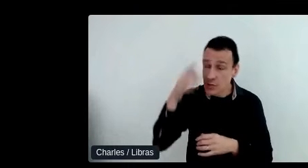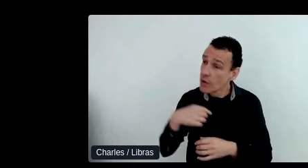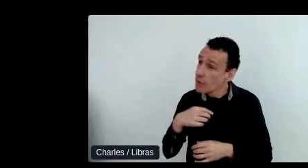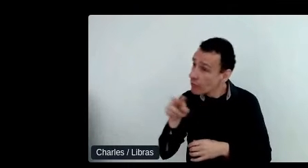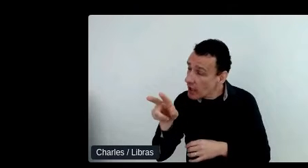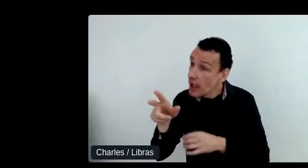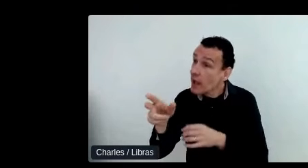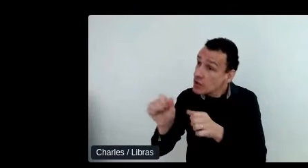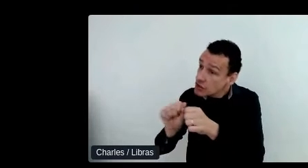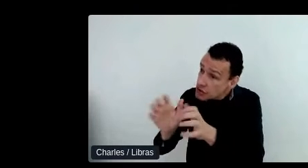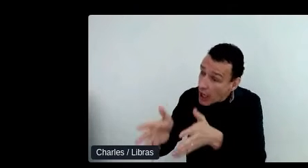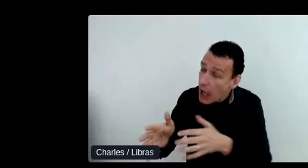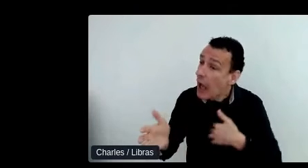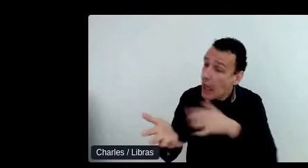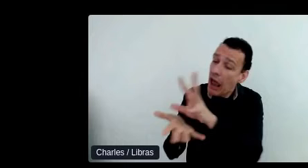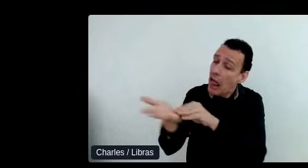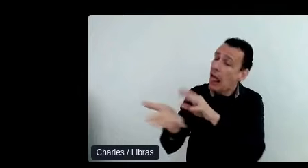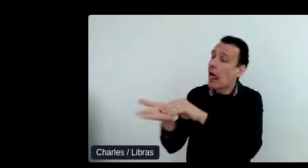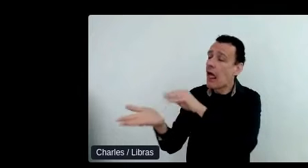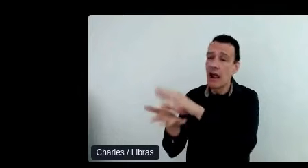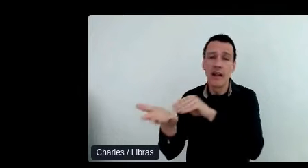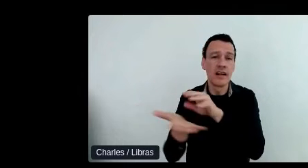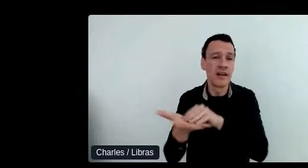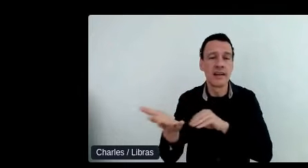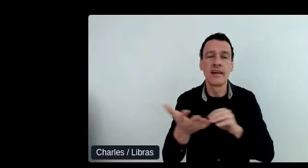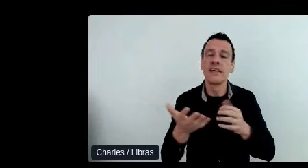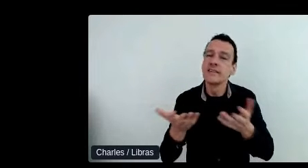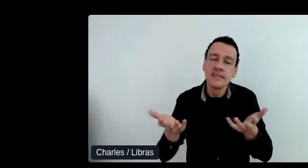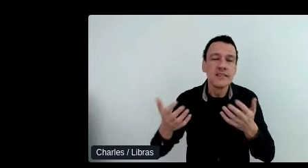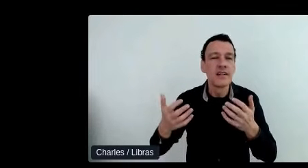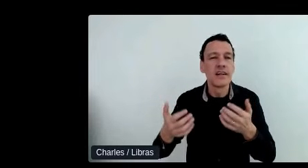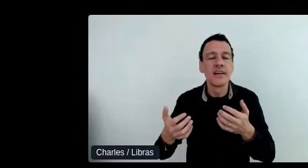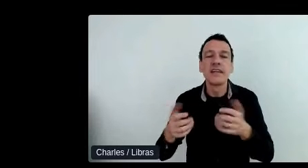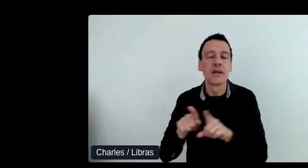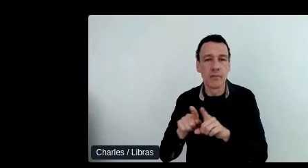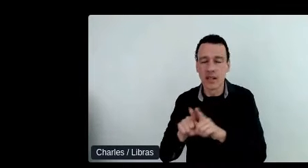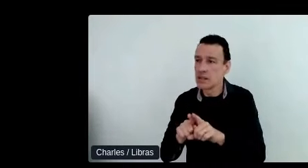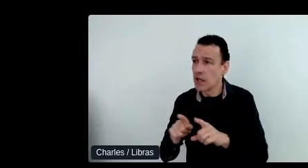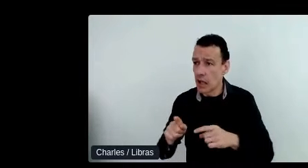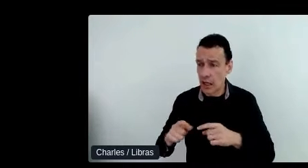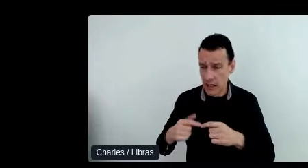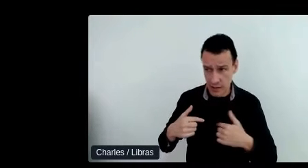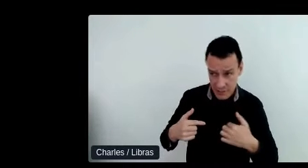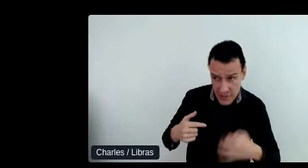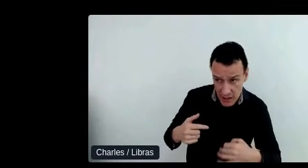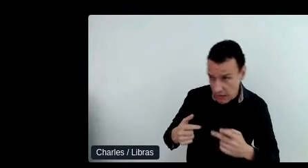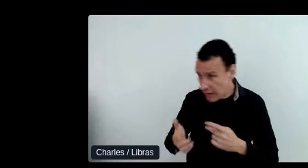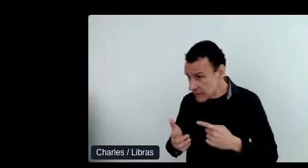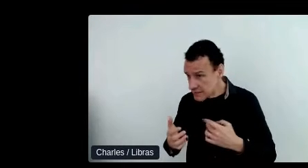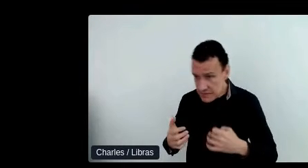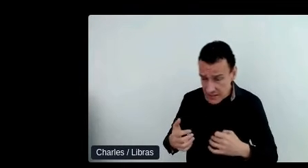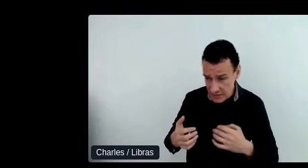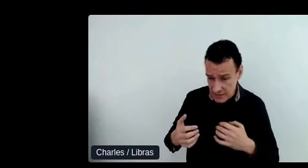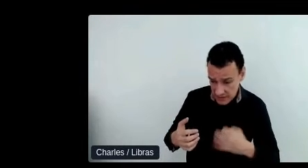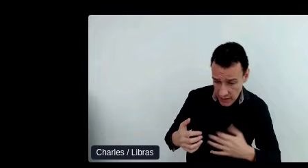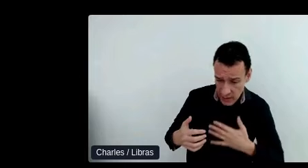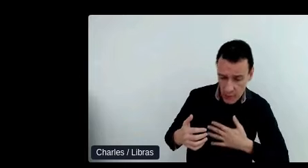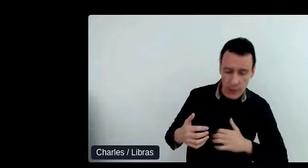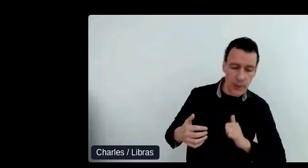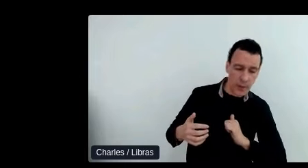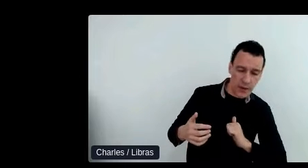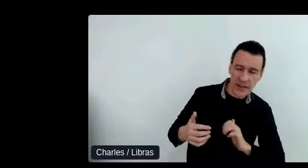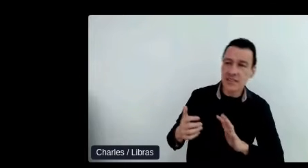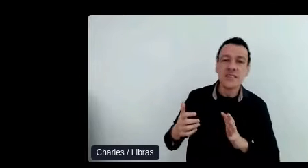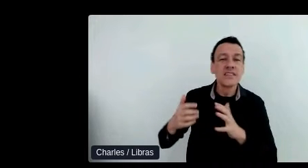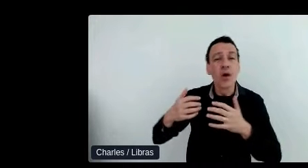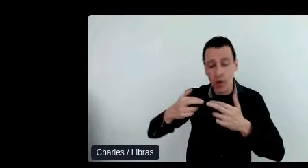das coisas, e ela tem aquele negócio do viés de confirmação, né? E por isso que é importante, quando você vai criar